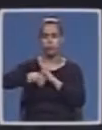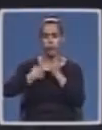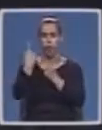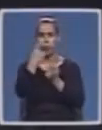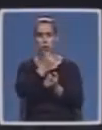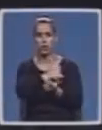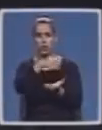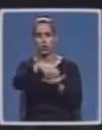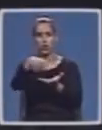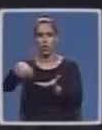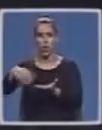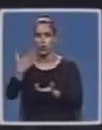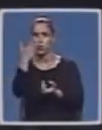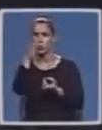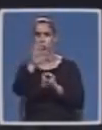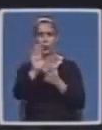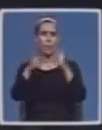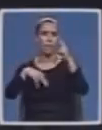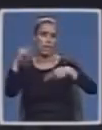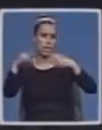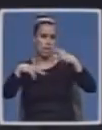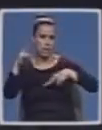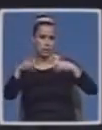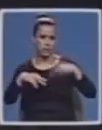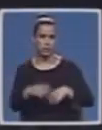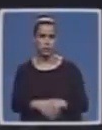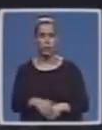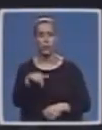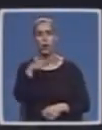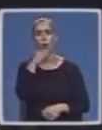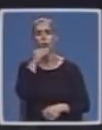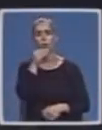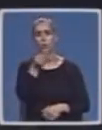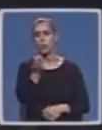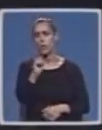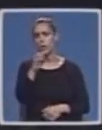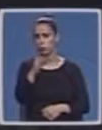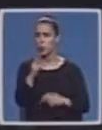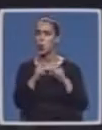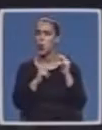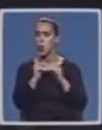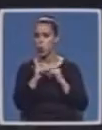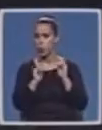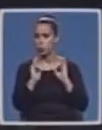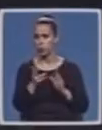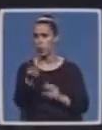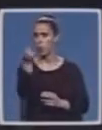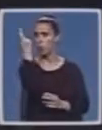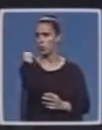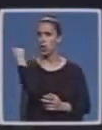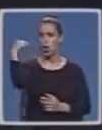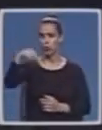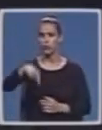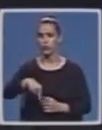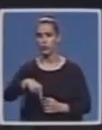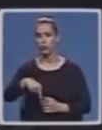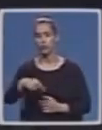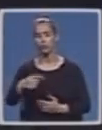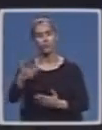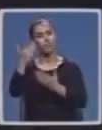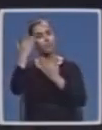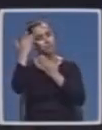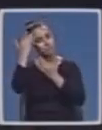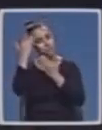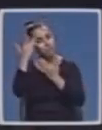instalações, designadamente as instalações de finanças. Aqui a PSP já teve algumas obras, estivemos cá o ano passado e, portanto, congratulamos-nos com